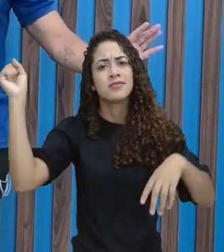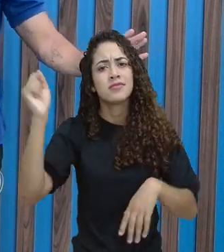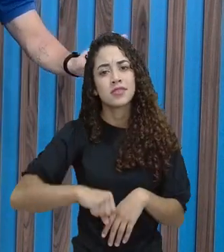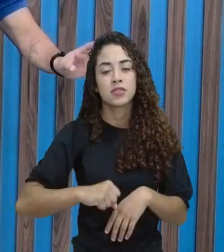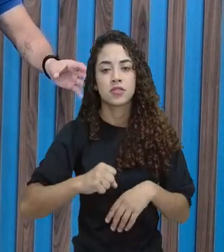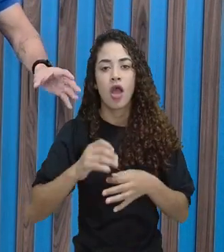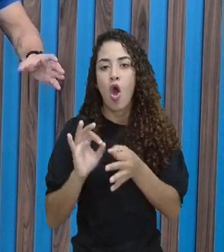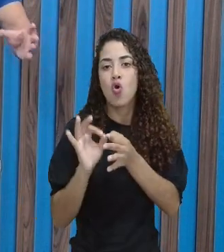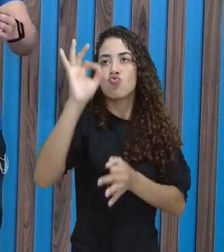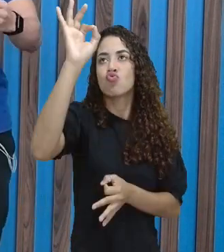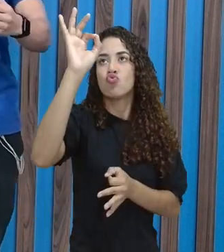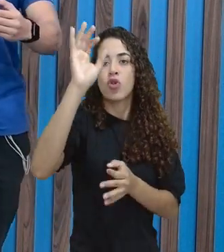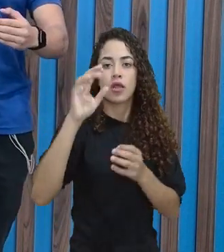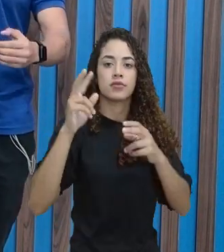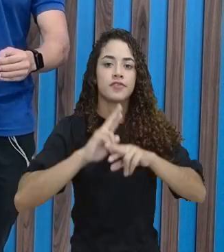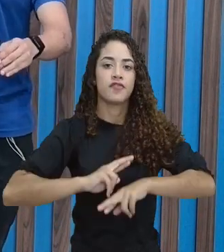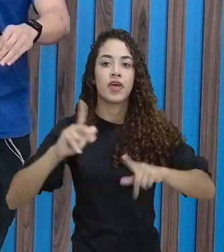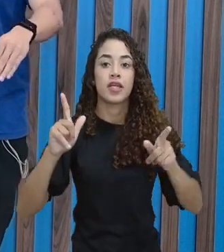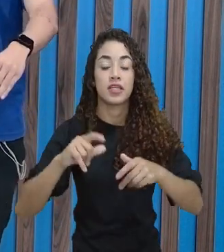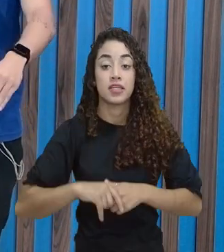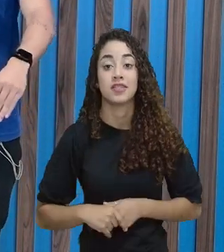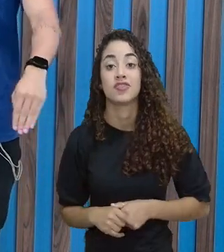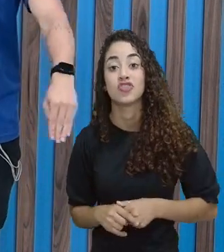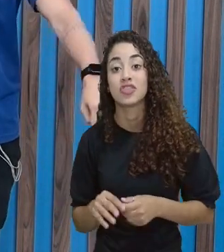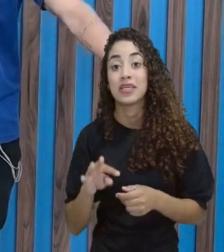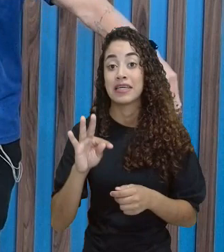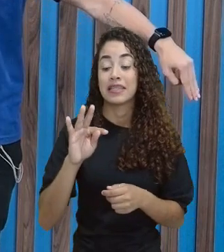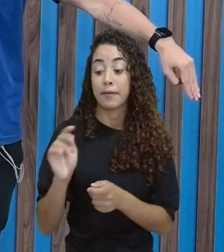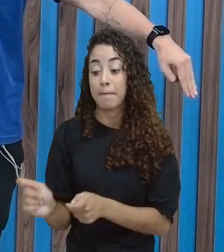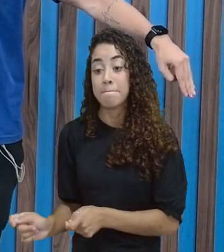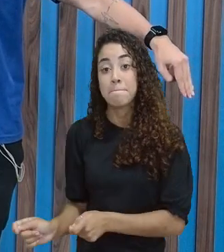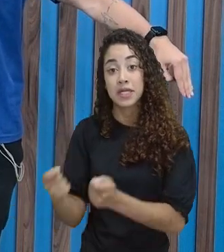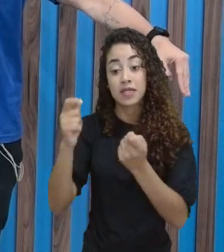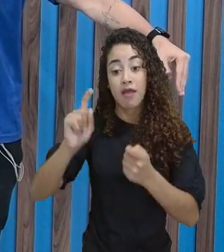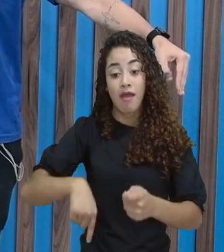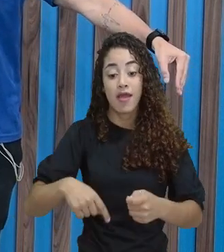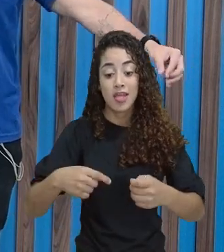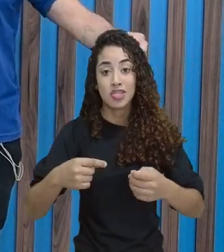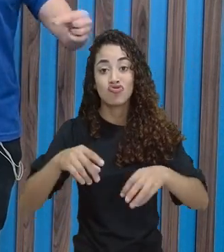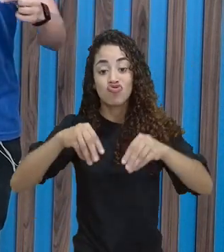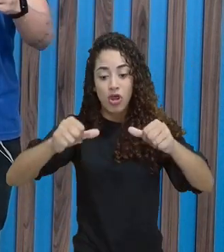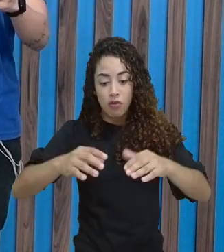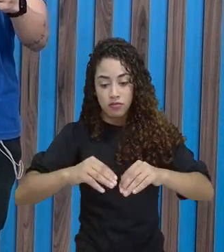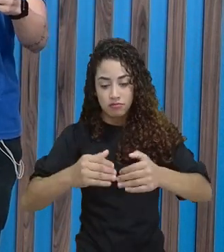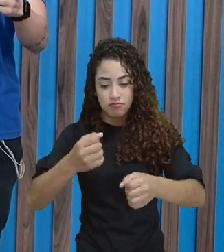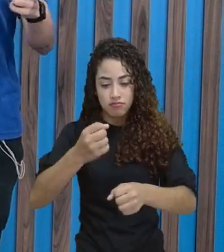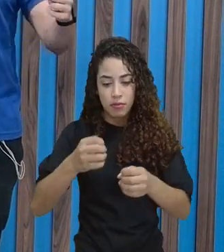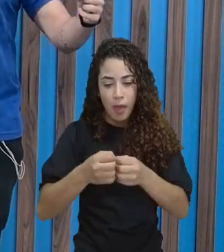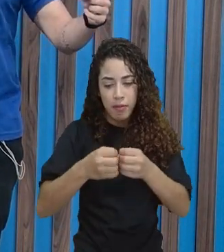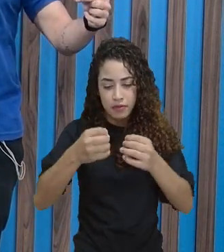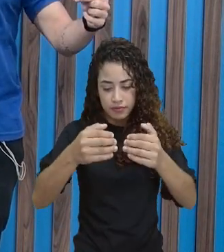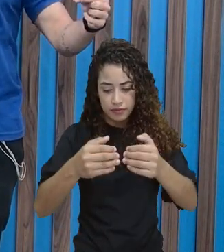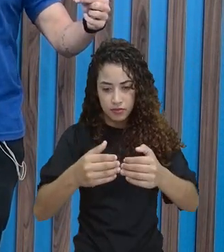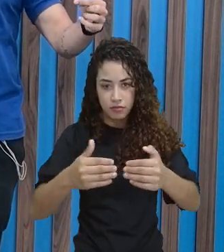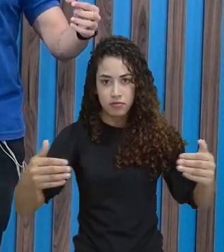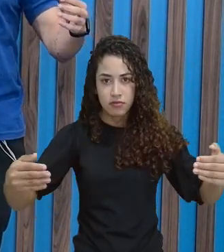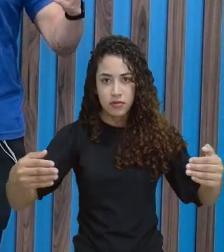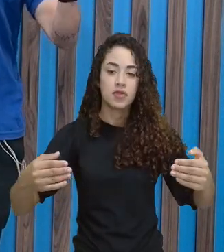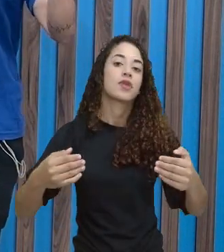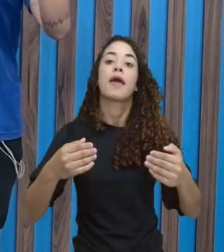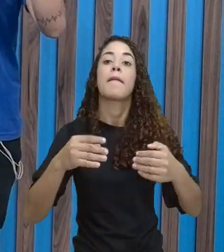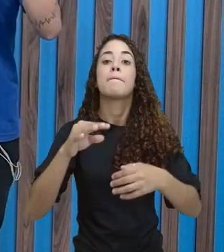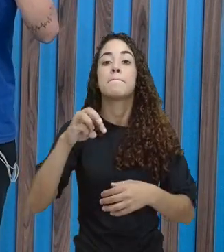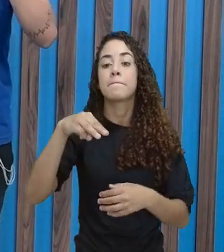alturas diferentes. A do tênis ela é bem próxima ao chão. A do tênis de mesa ela é bem pertinho da mesa.